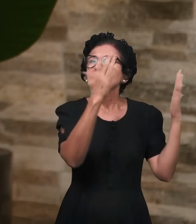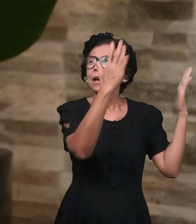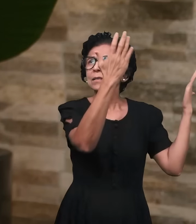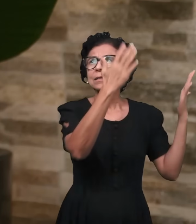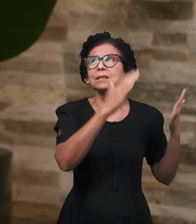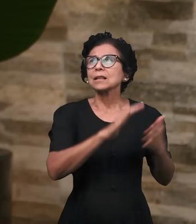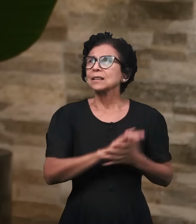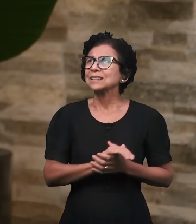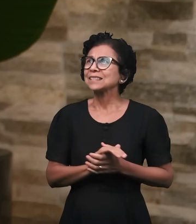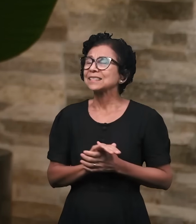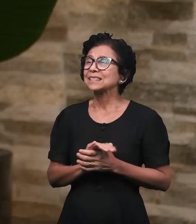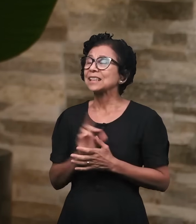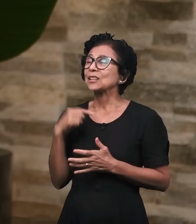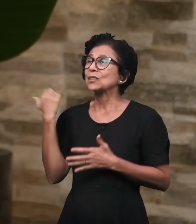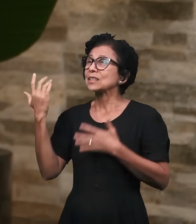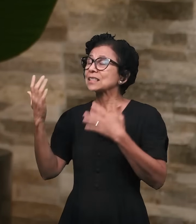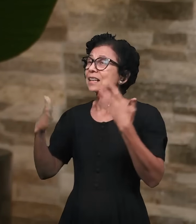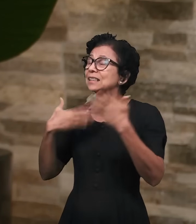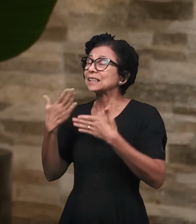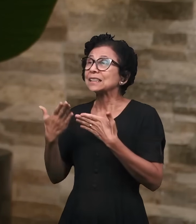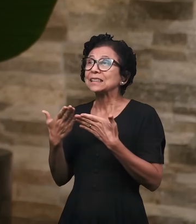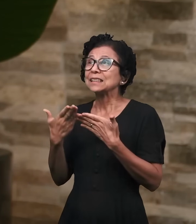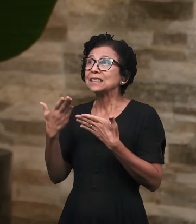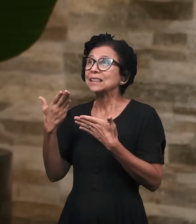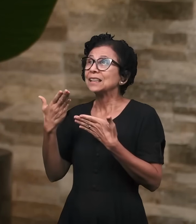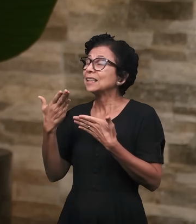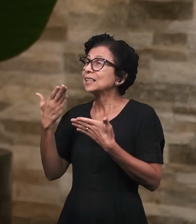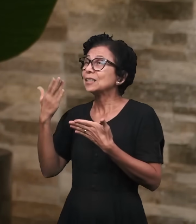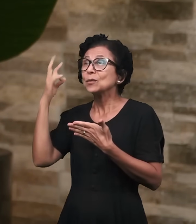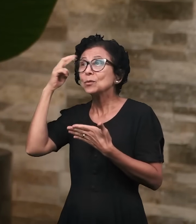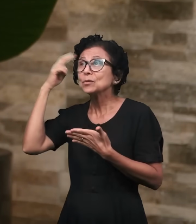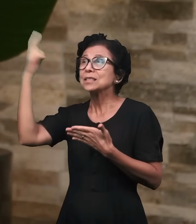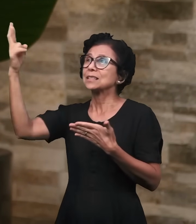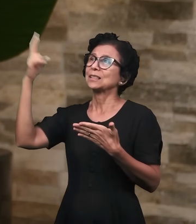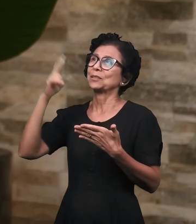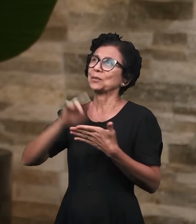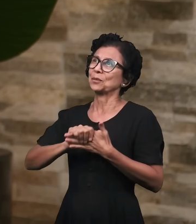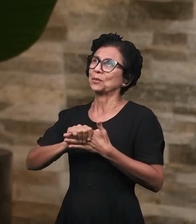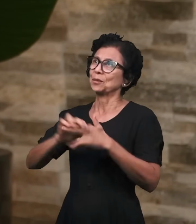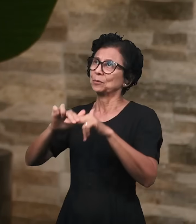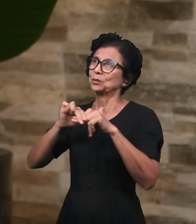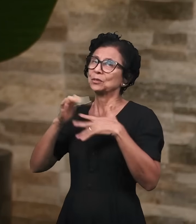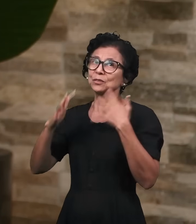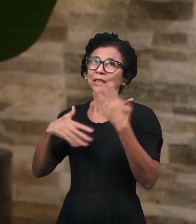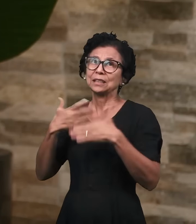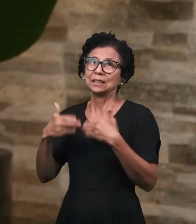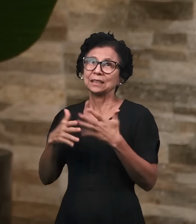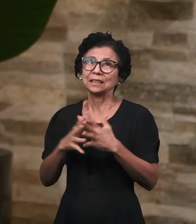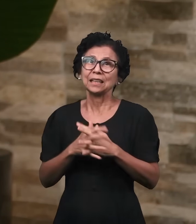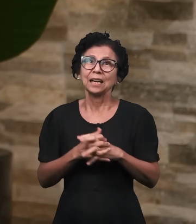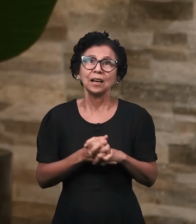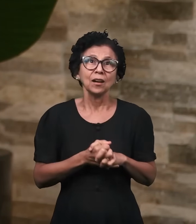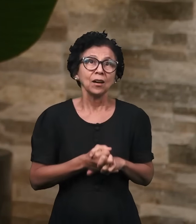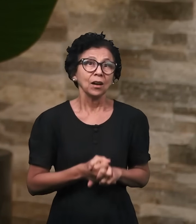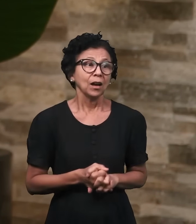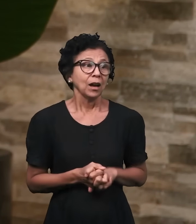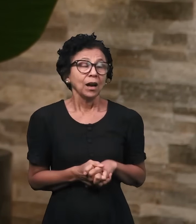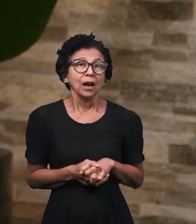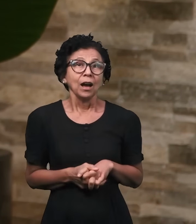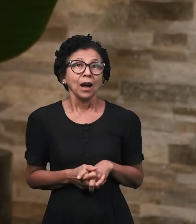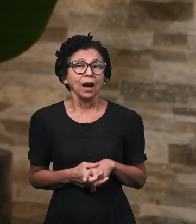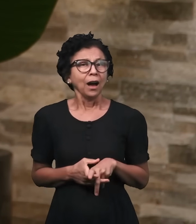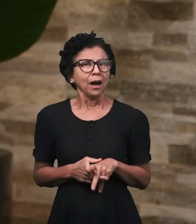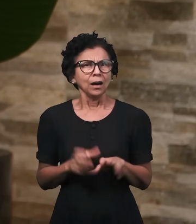nossa alegria está no Senhor. E passou a oração. Ao final do culto, nós fomos procurados porque uma jovem chorava